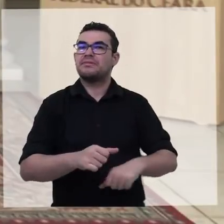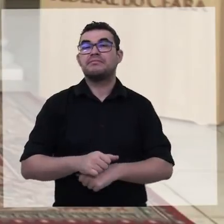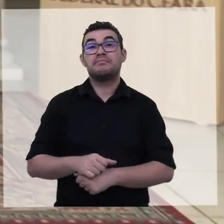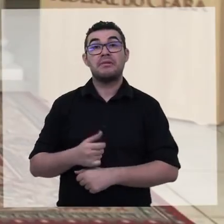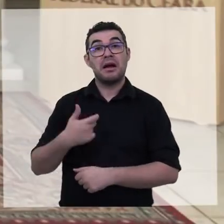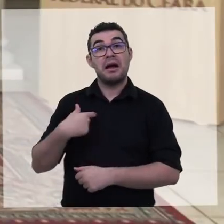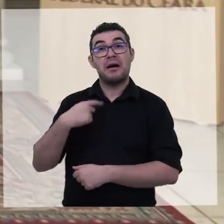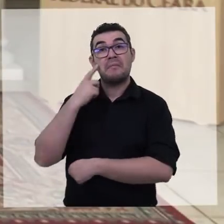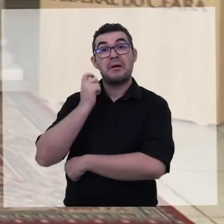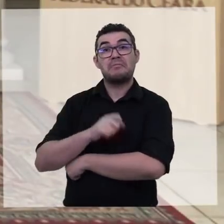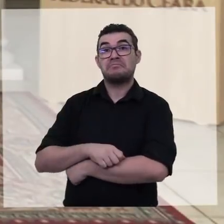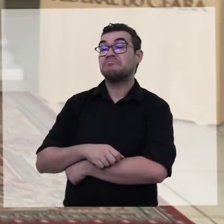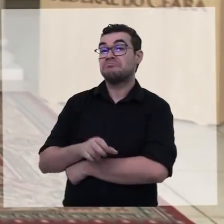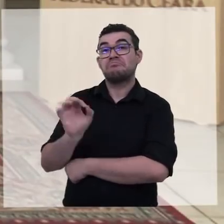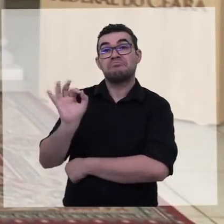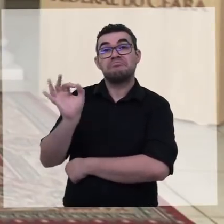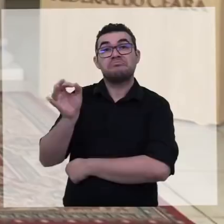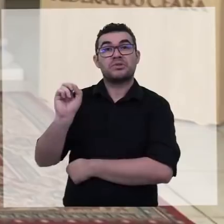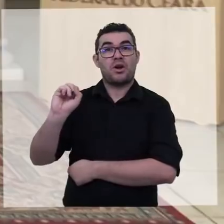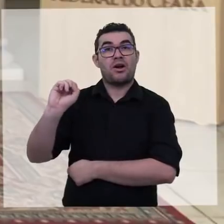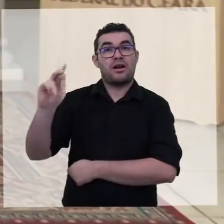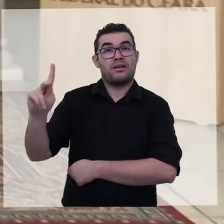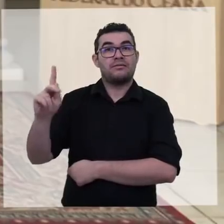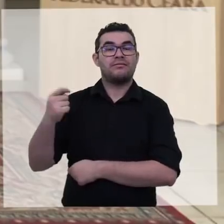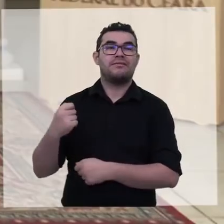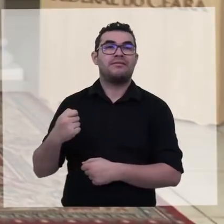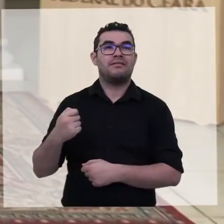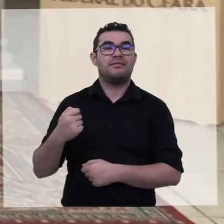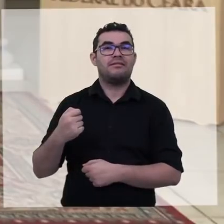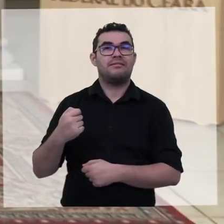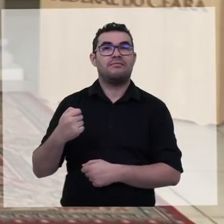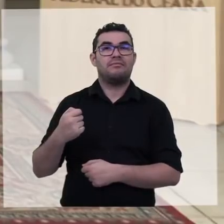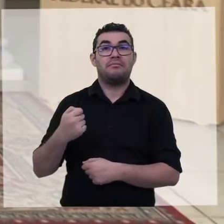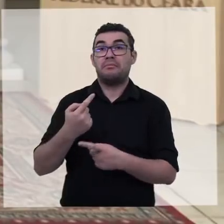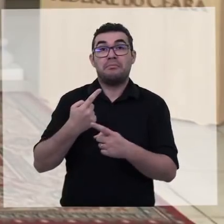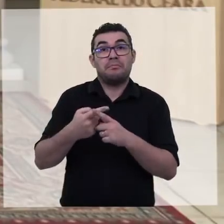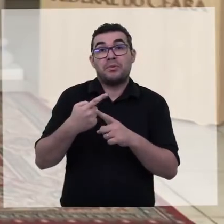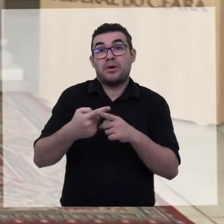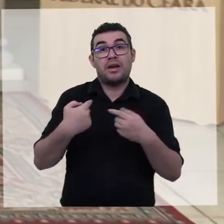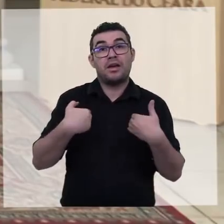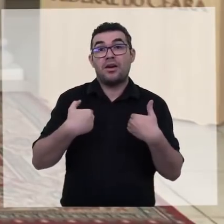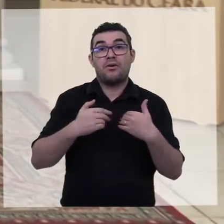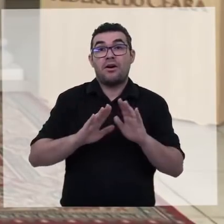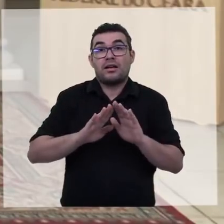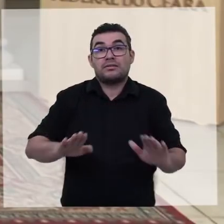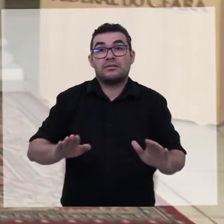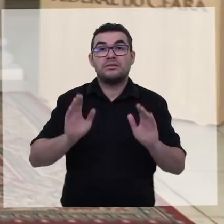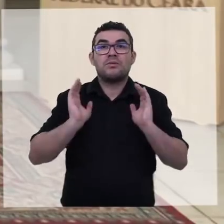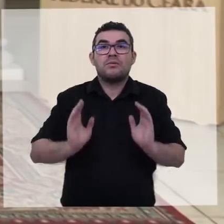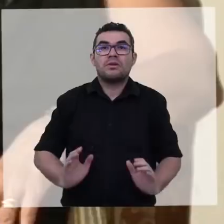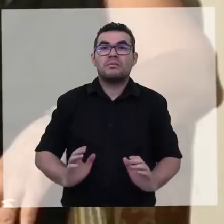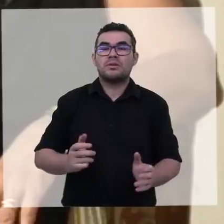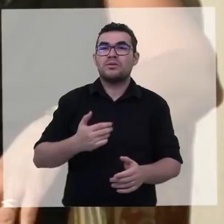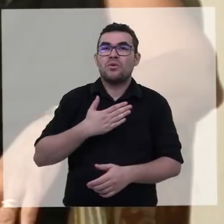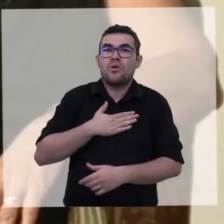Eu disse, ok. Pela forma, pelo meu comportamento,